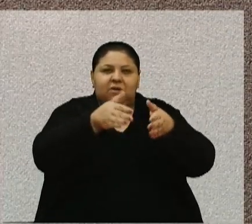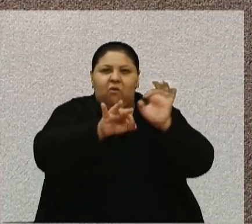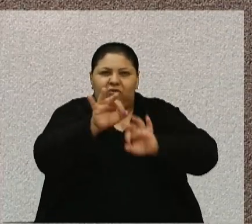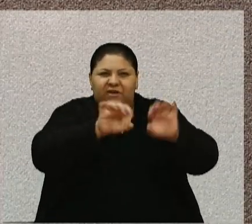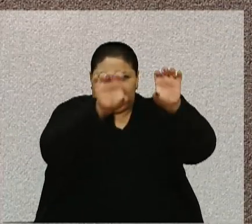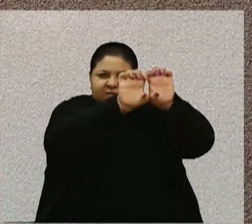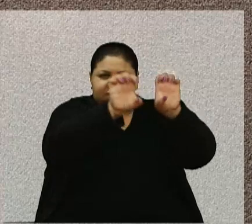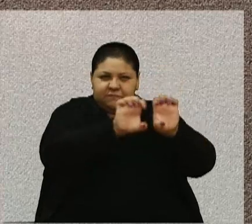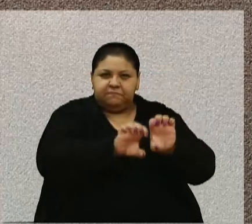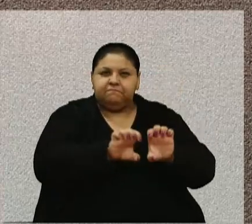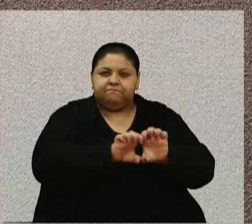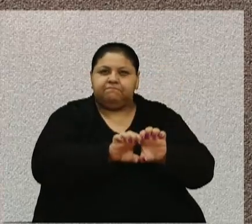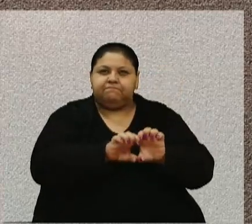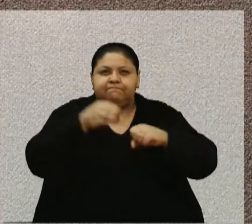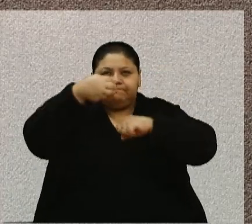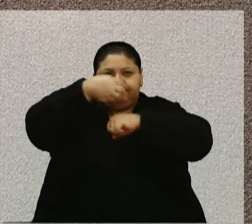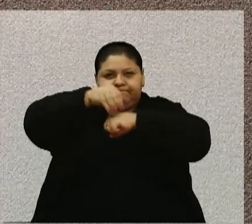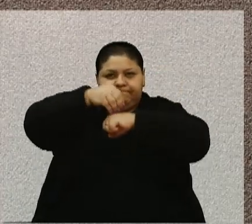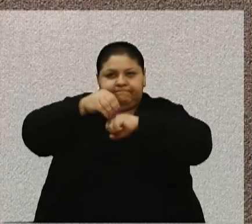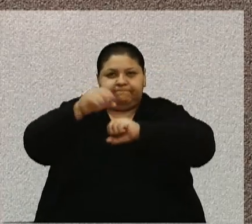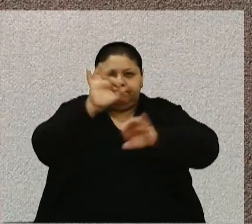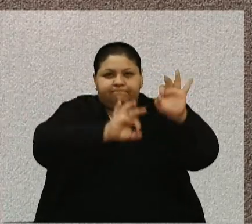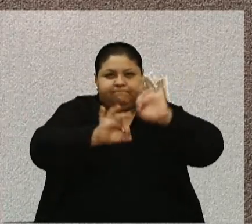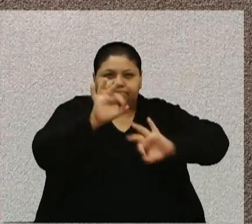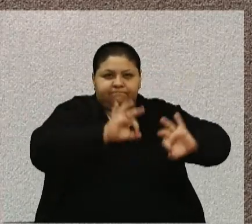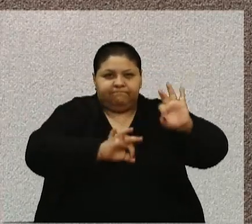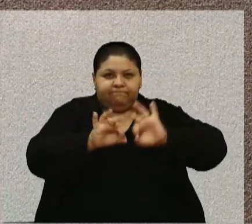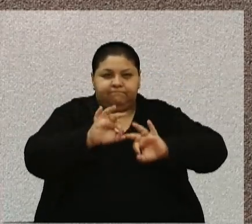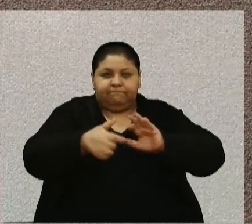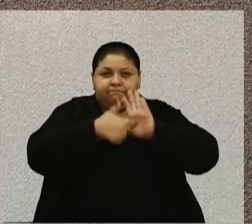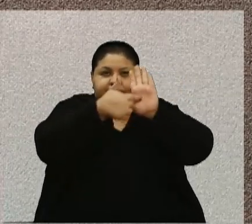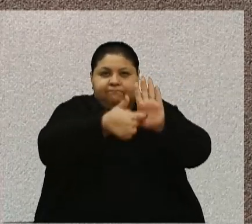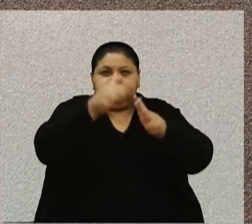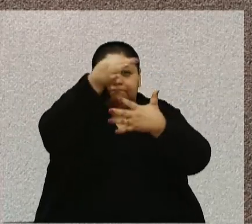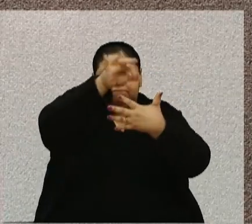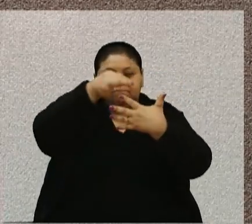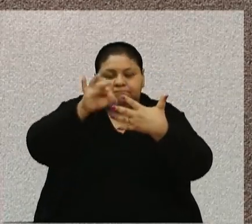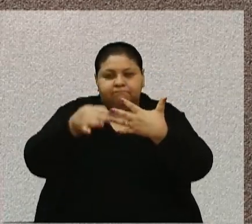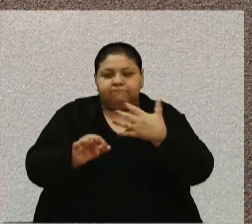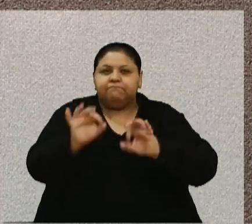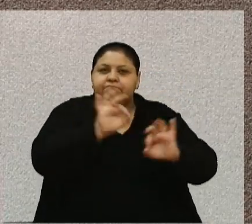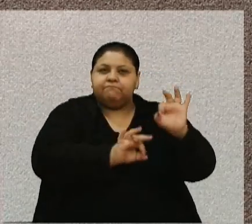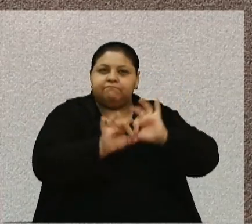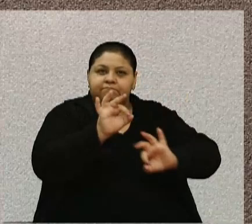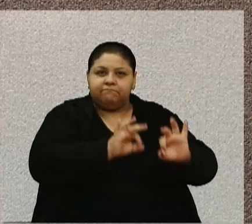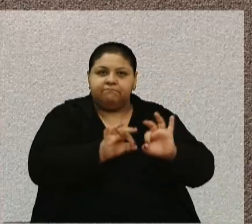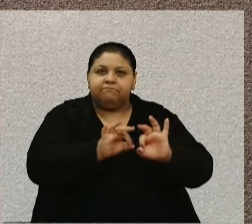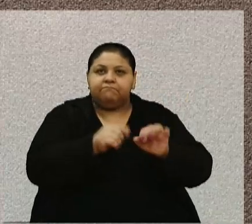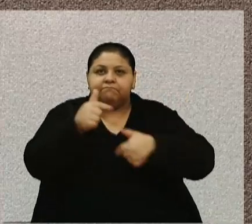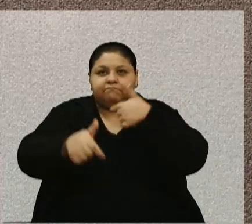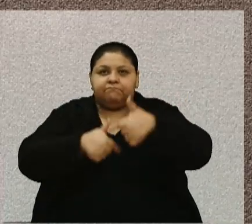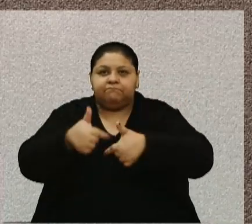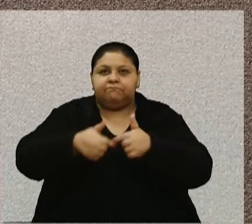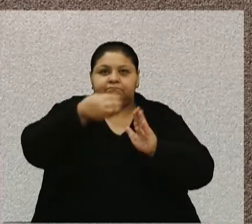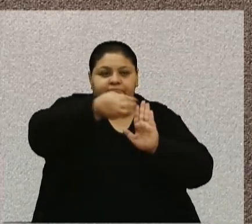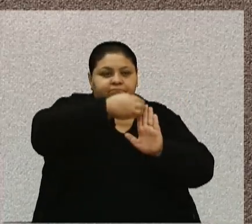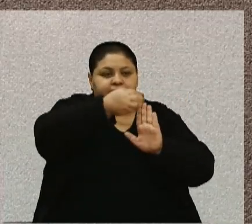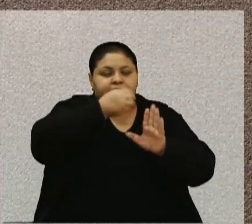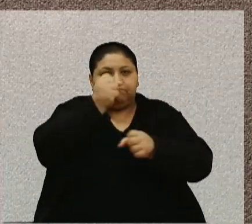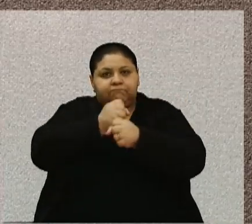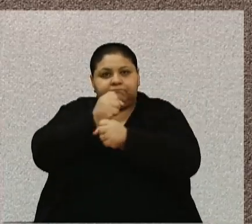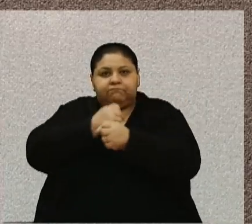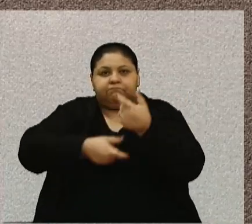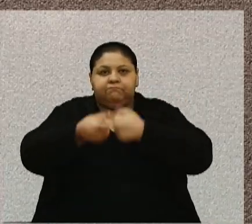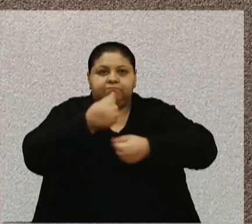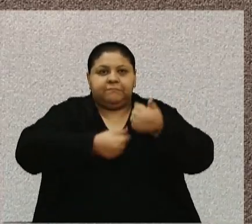a estrutura, indicam a organização e traçam as diretrizes para a elaboração e execução do orçamento anual da